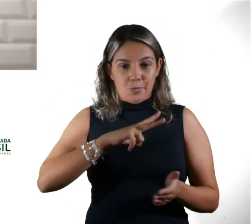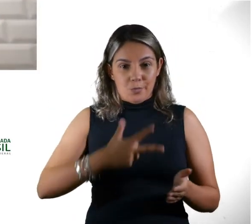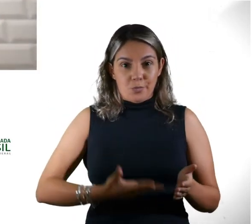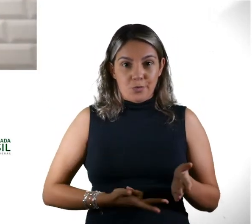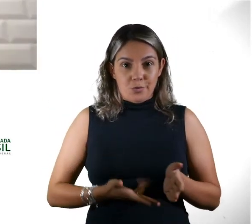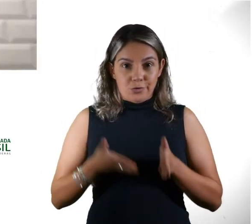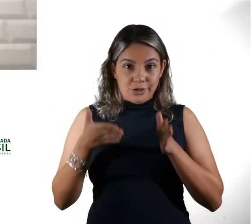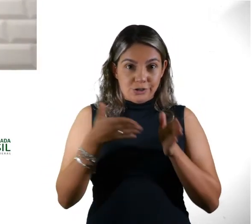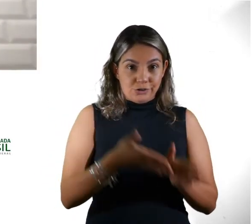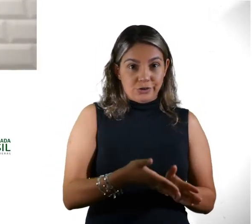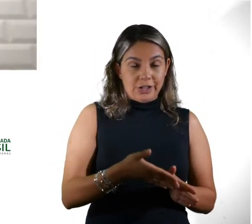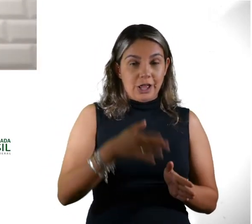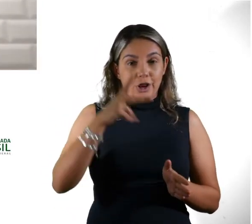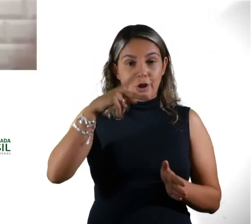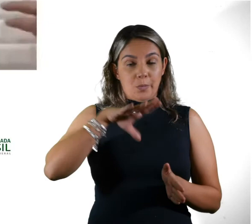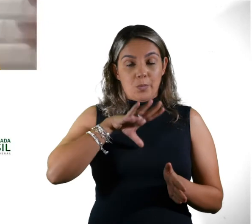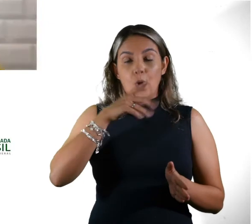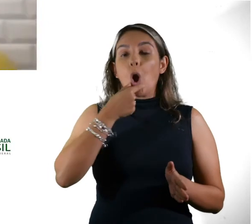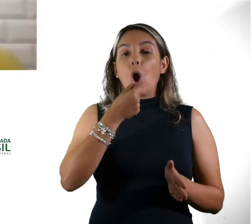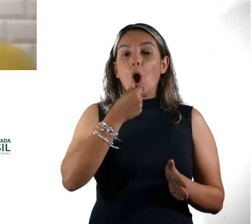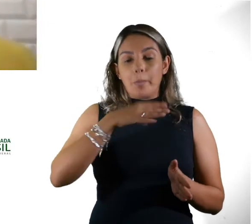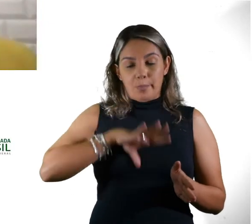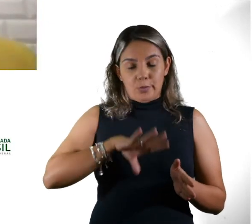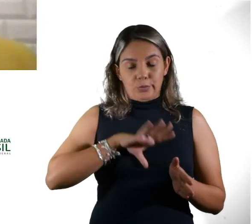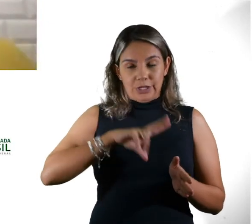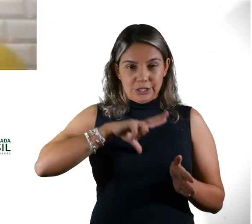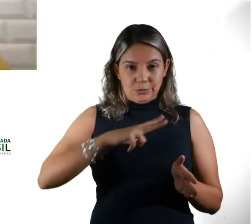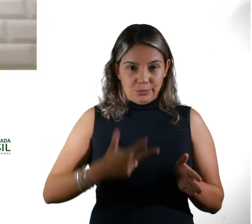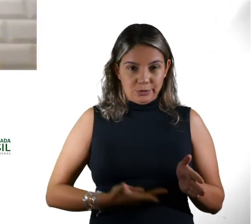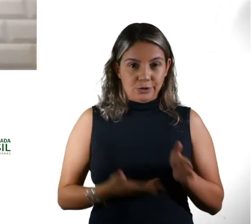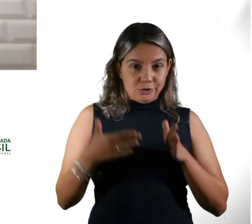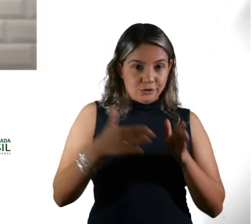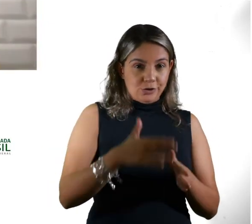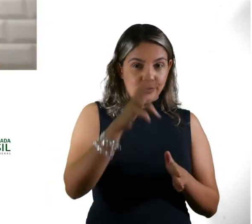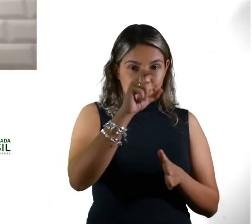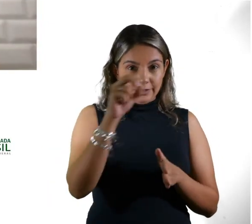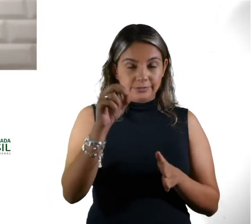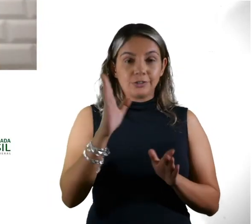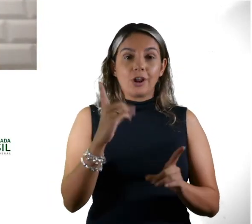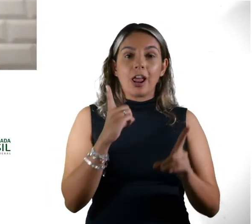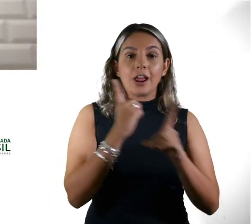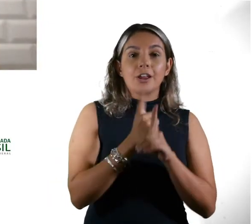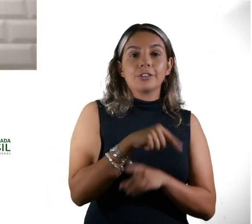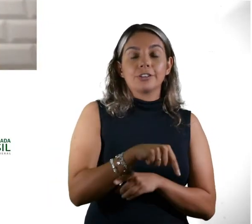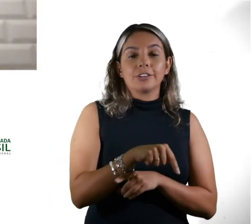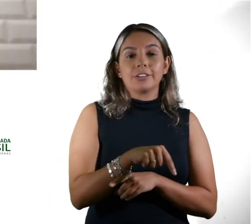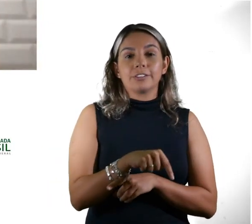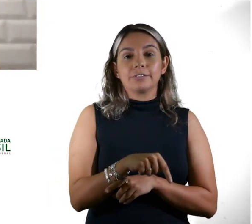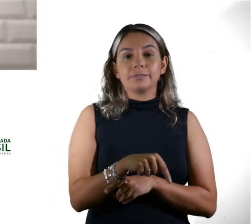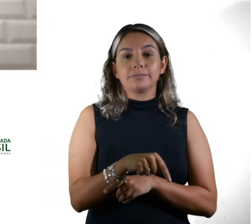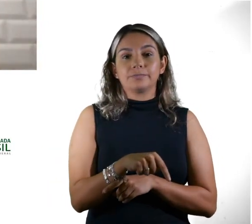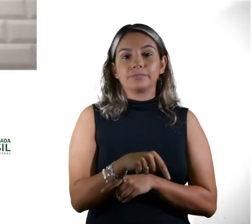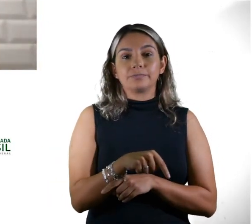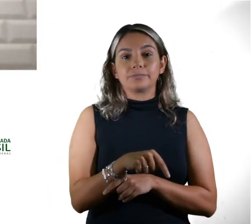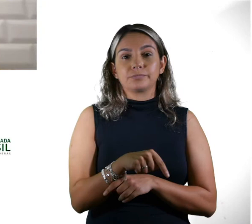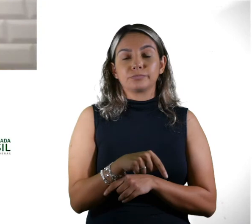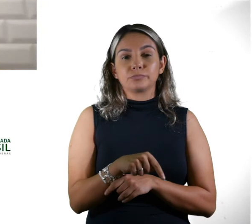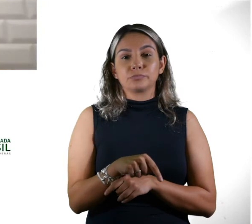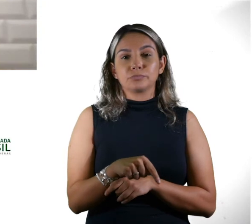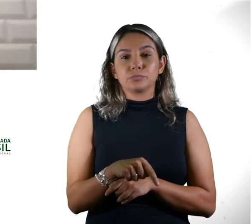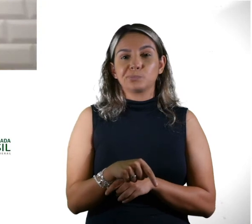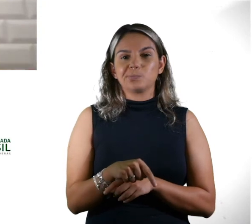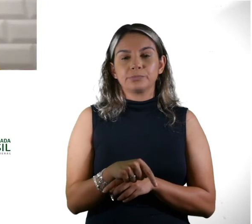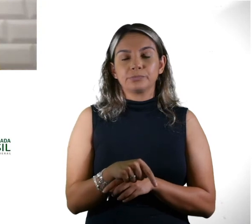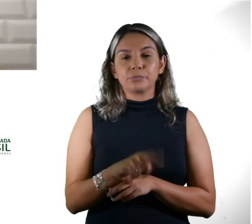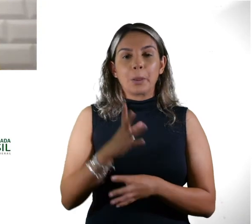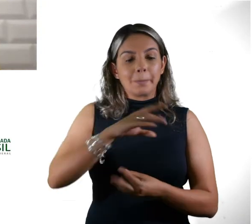chegaram, há mais de 500 anos, já encontraram uma sociedade completamente mestiçada,